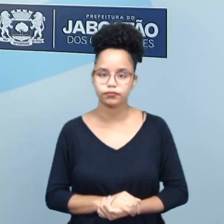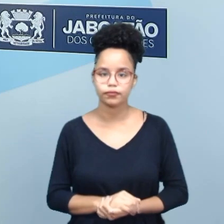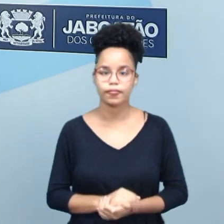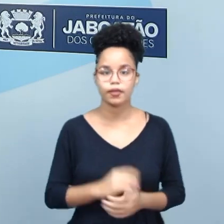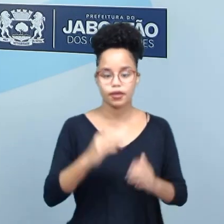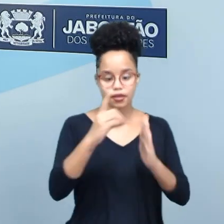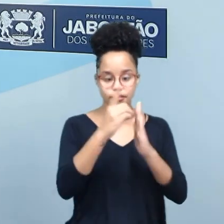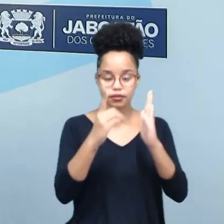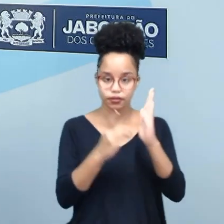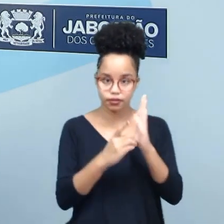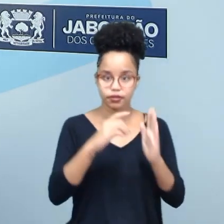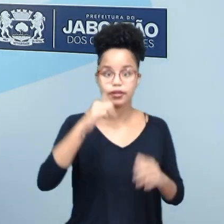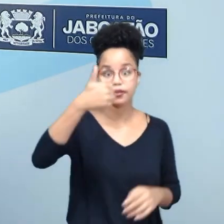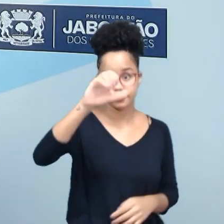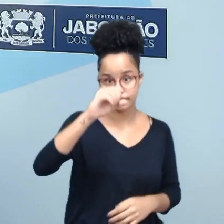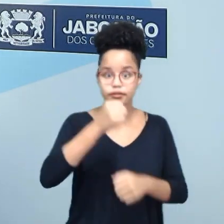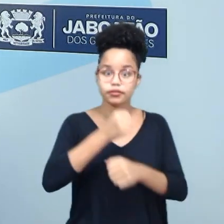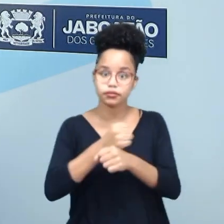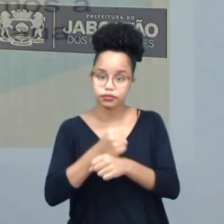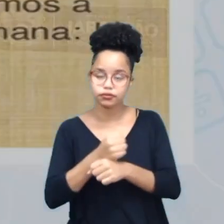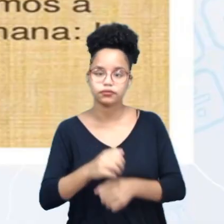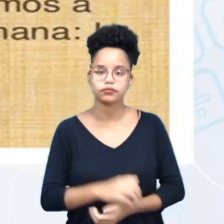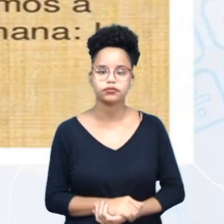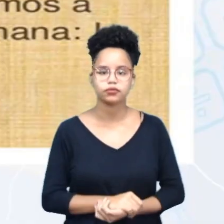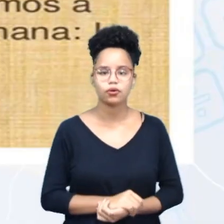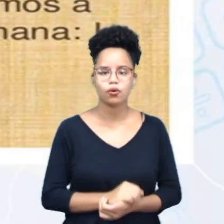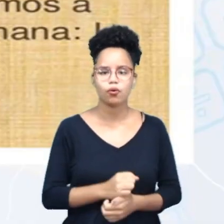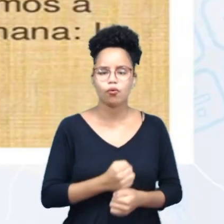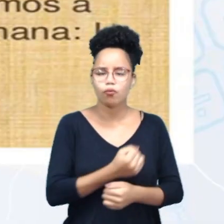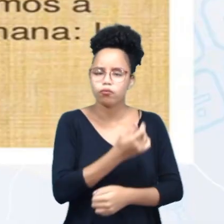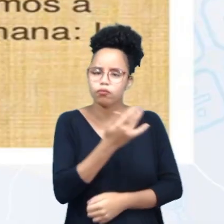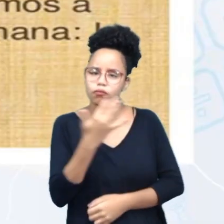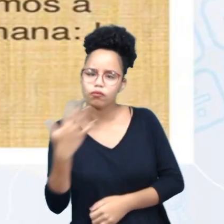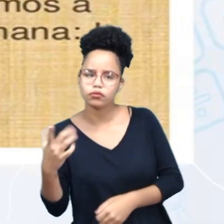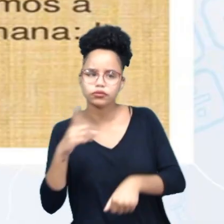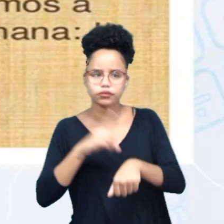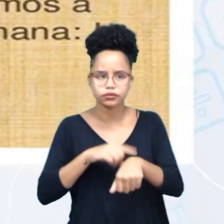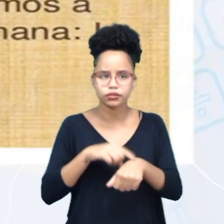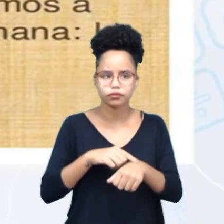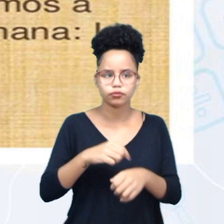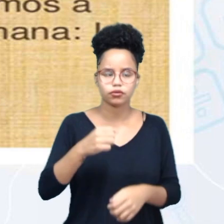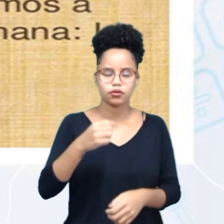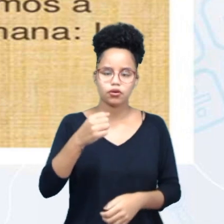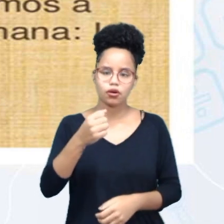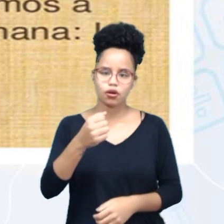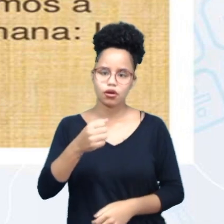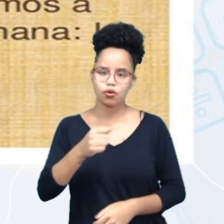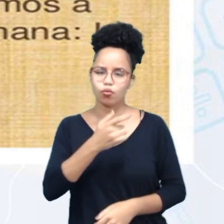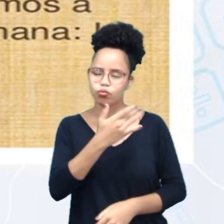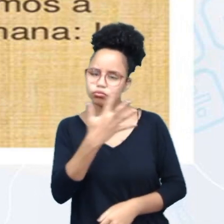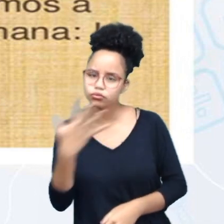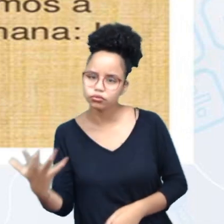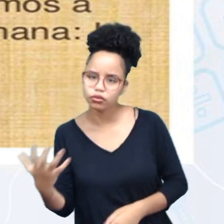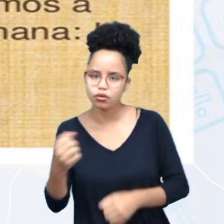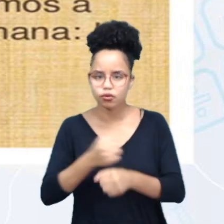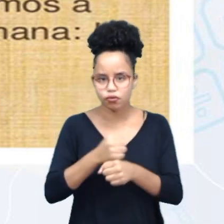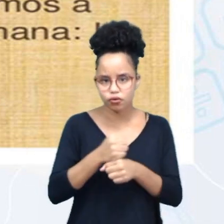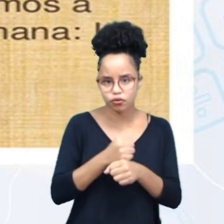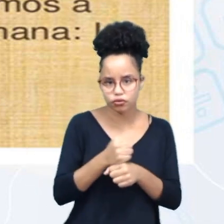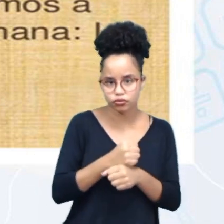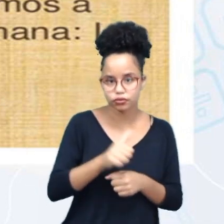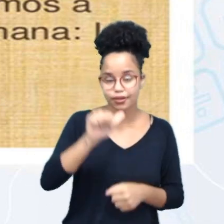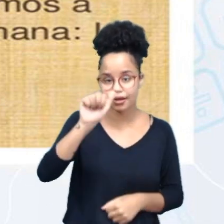A contagem do tempo, para indicar os anos, usamos a numeração arábica. Para indicar os